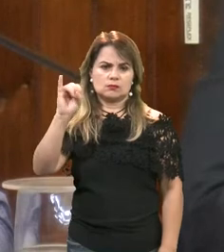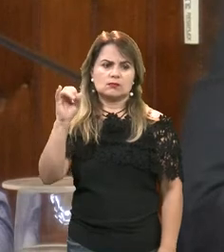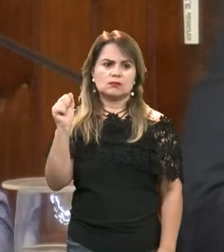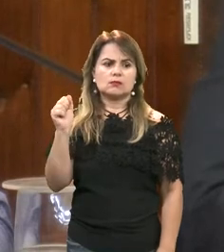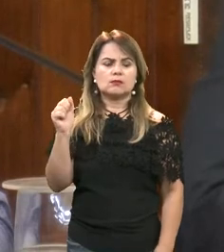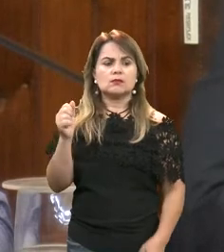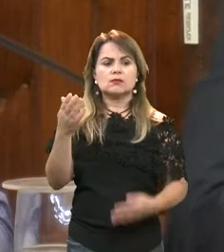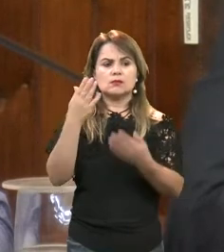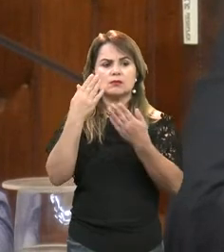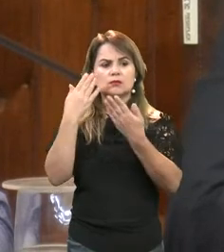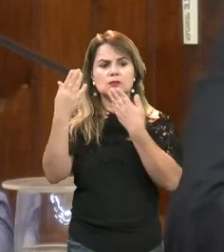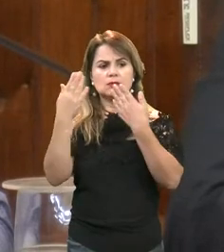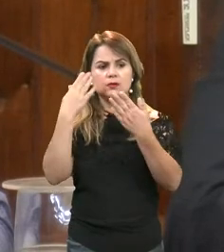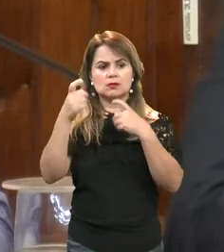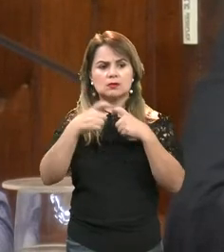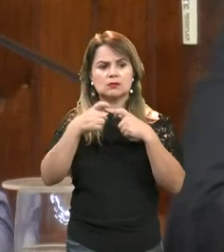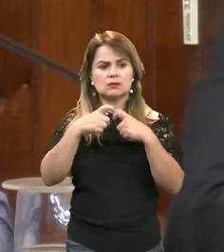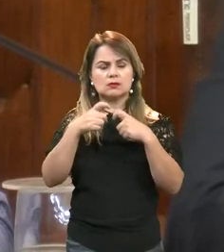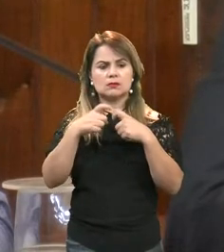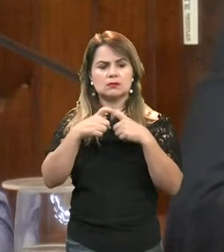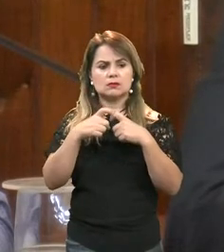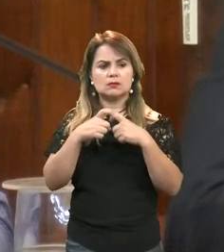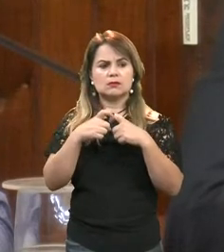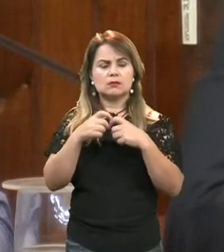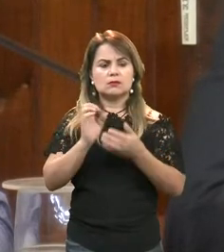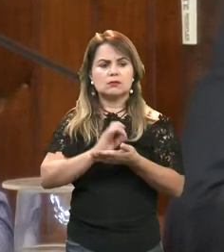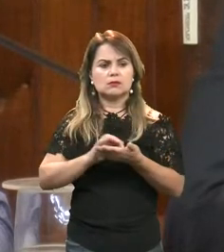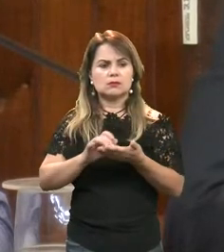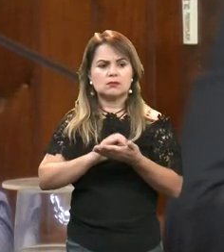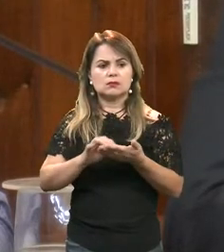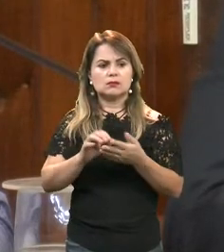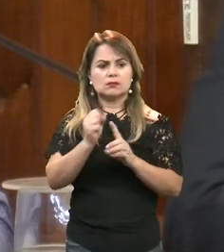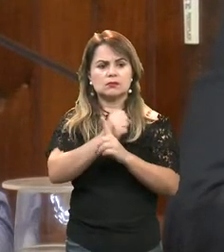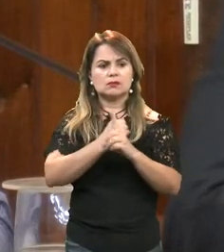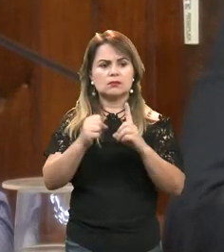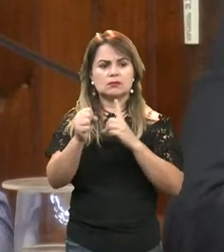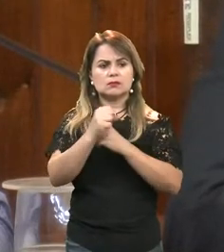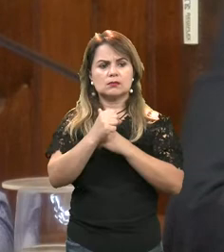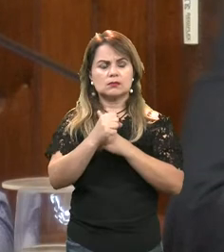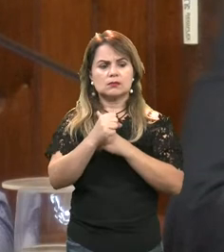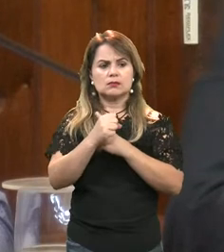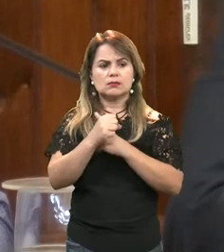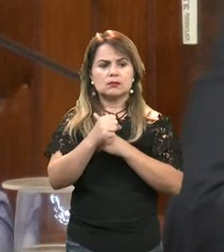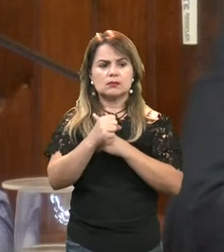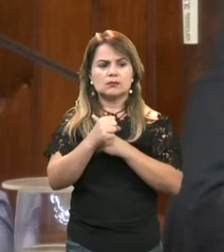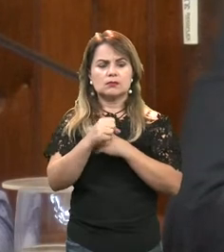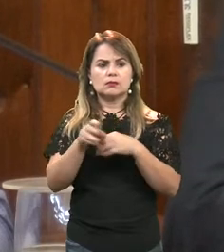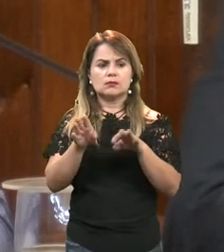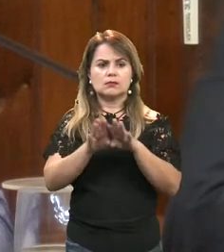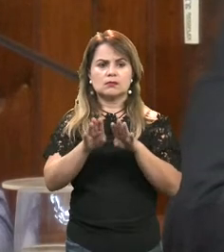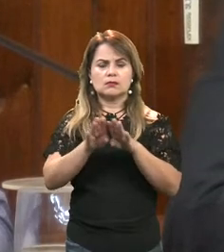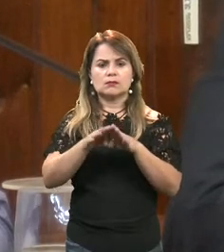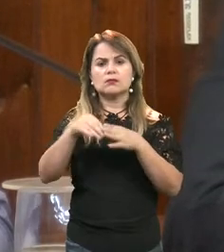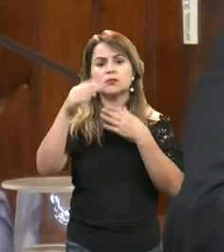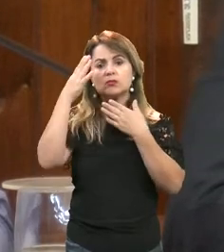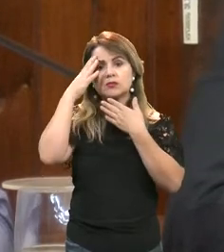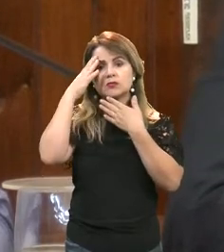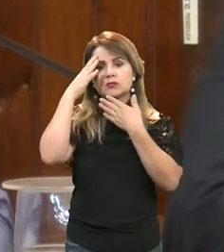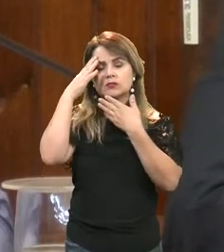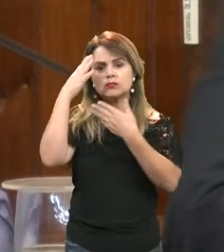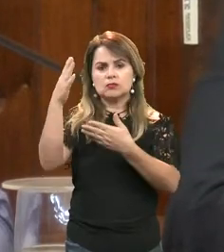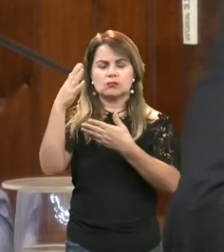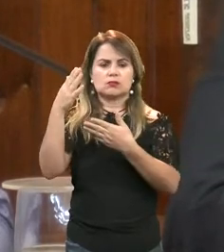POP, da Secretaria da Assistência Social. E aqui meu agradecimento à categoria tão importante